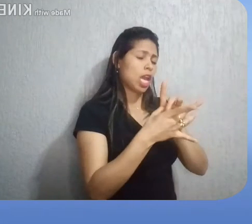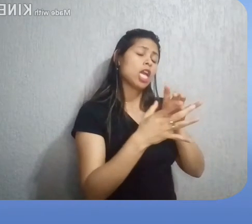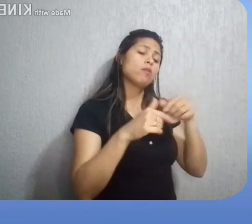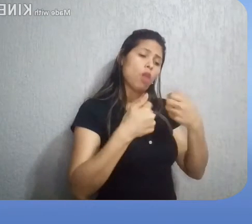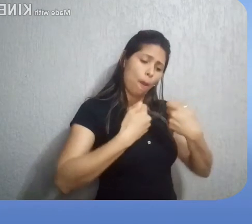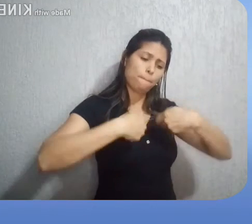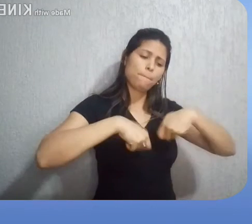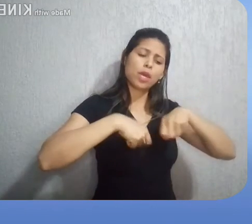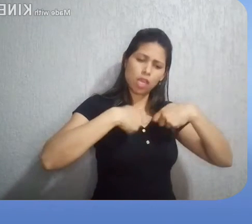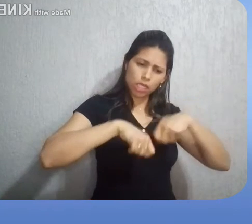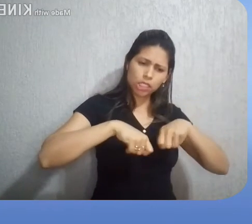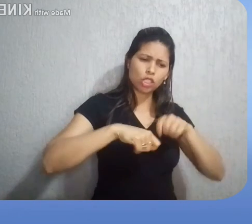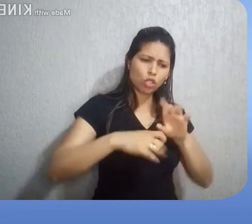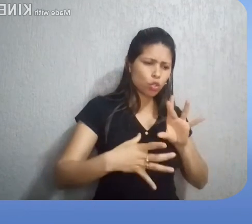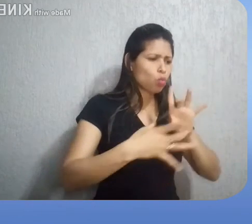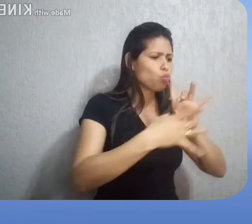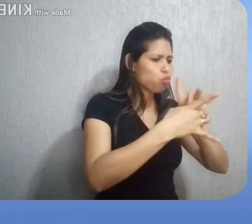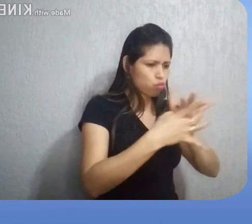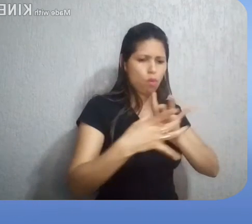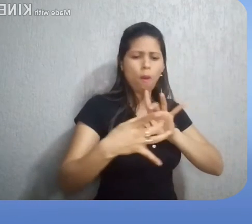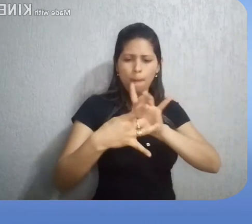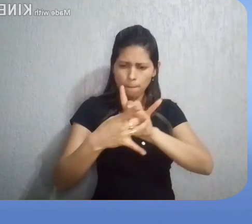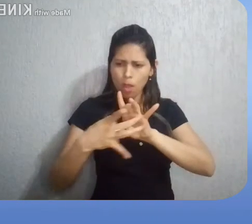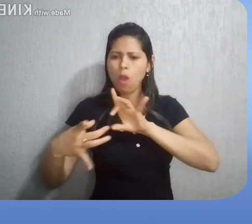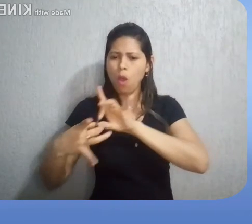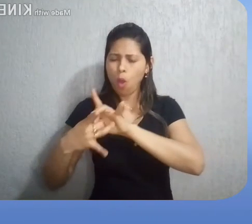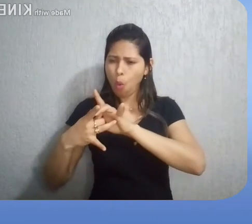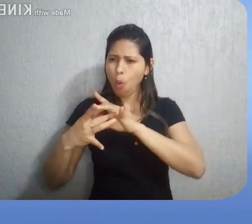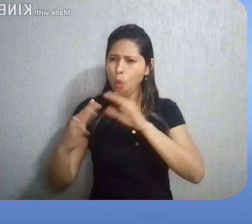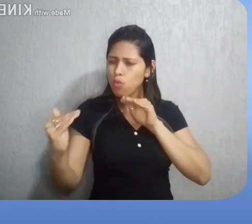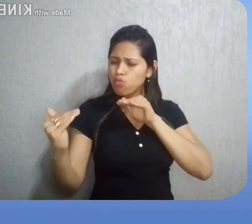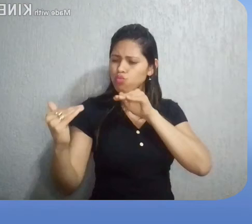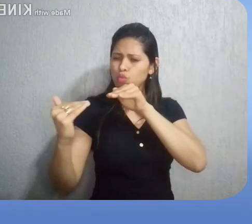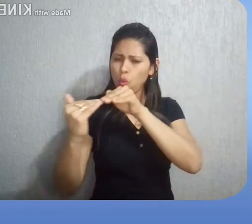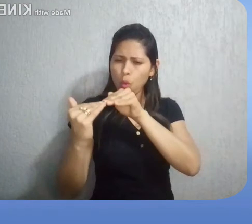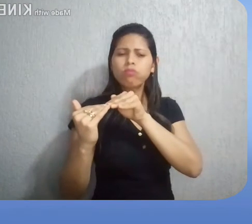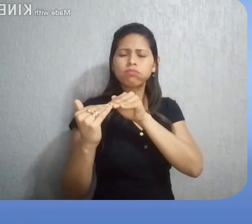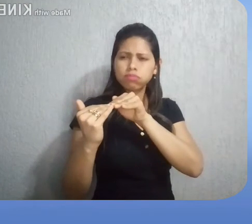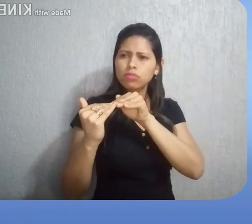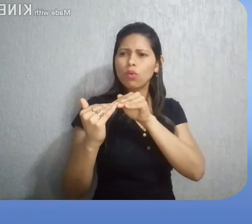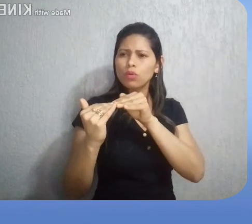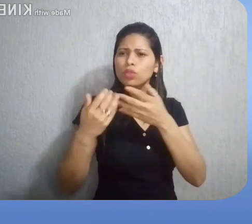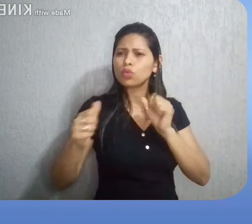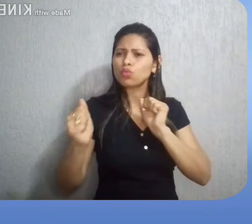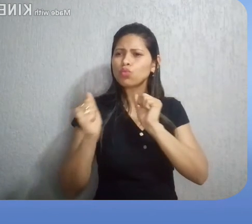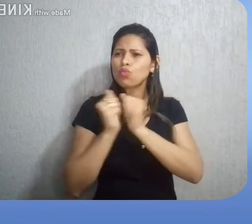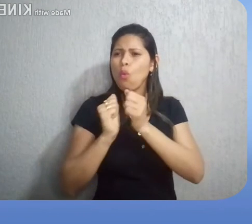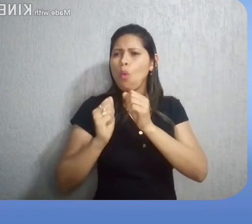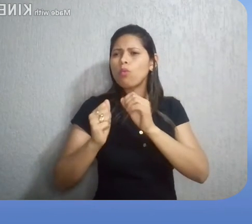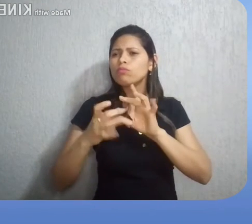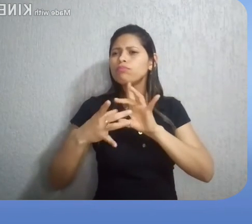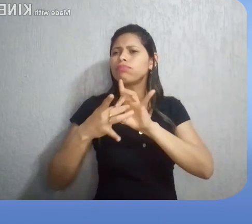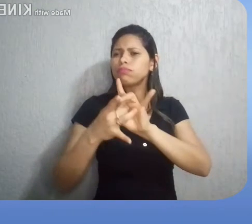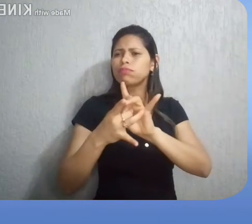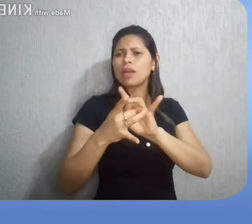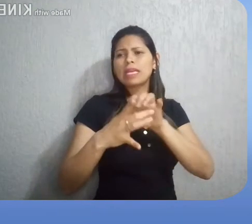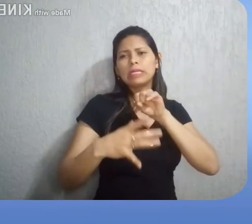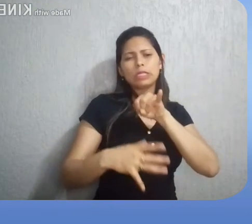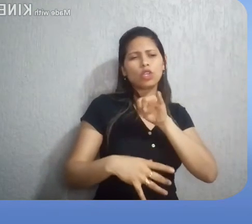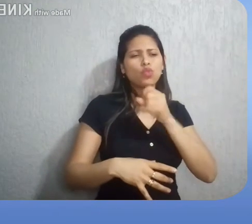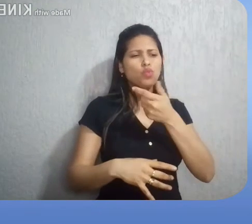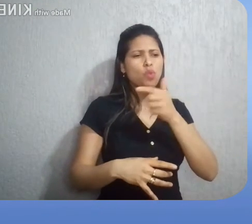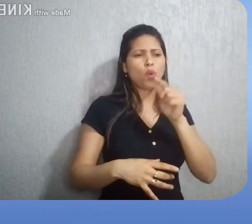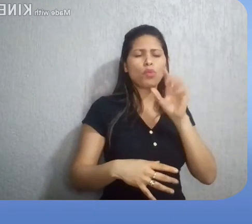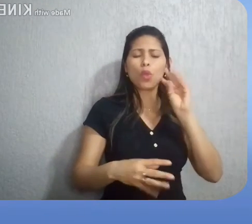natural, interrelacionados de tal forma que um não existe sem o outro. Ou seja, para Darwin, o